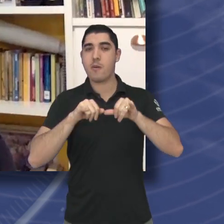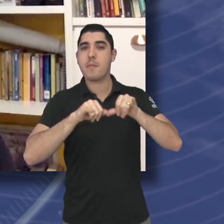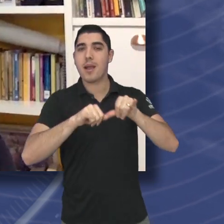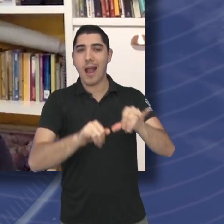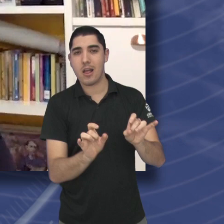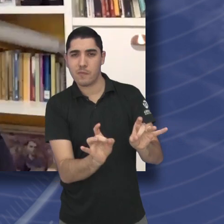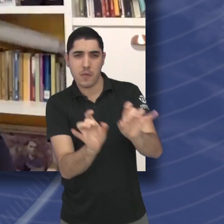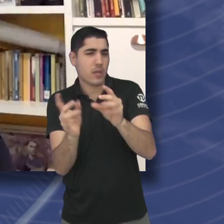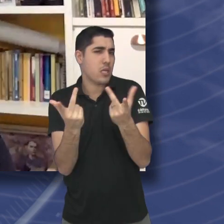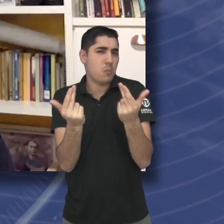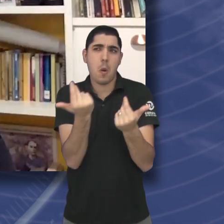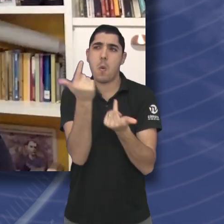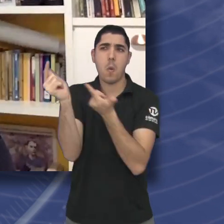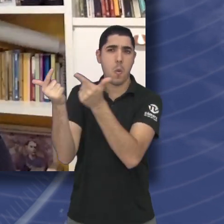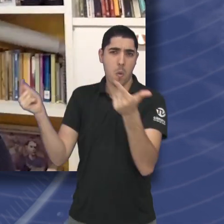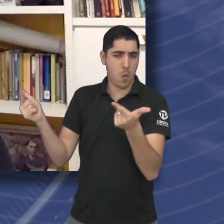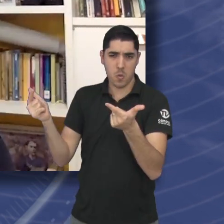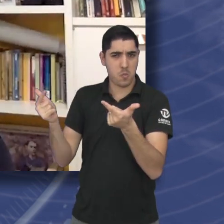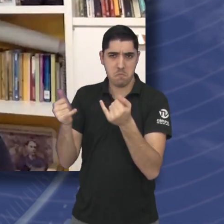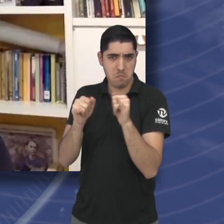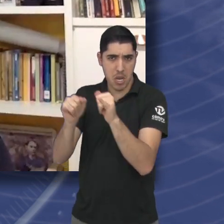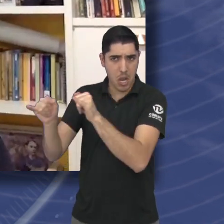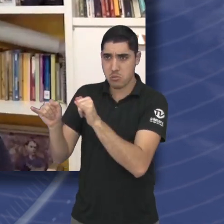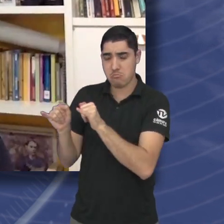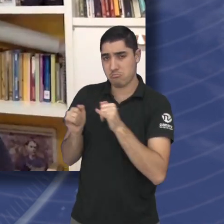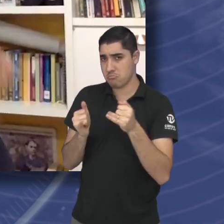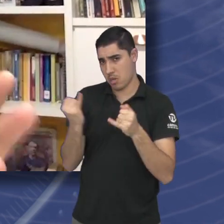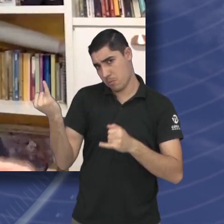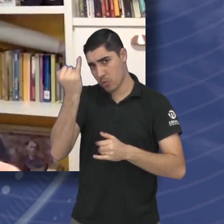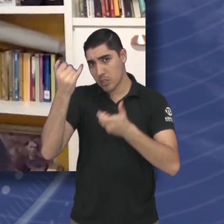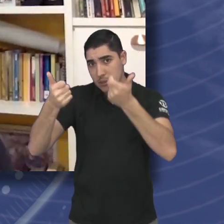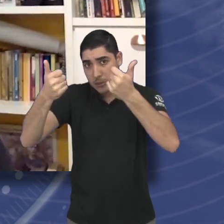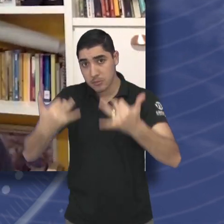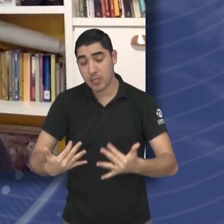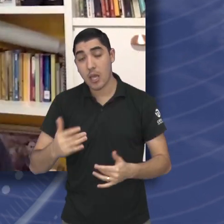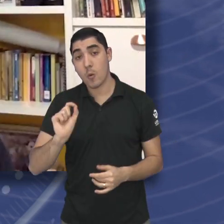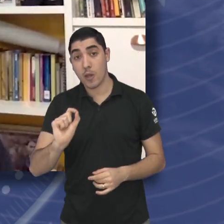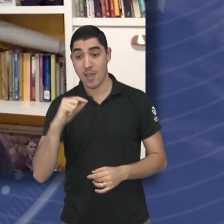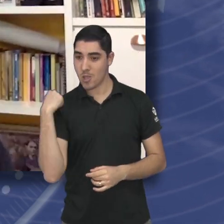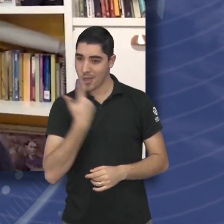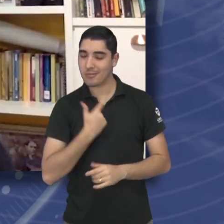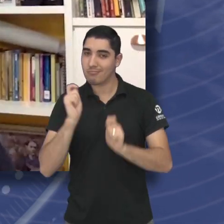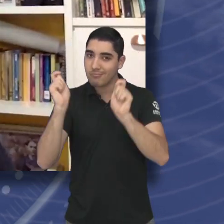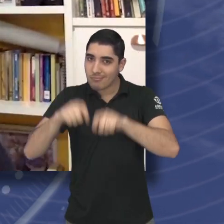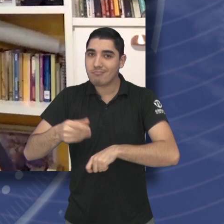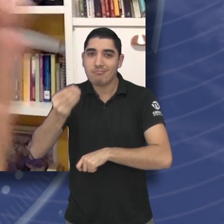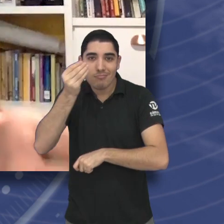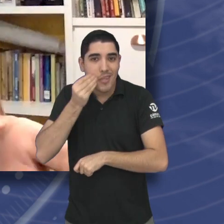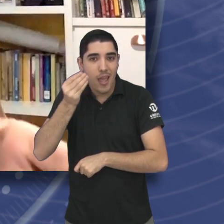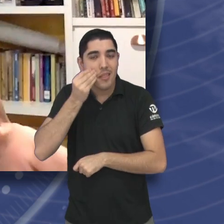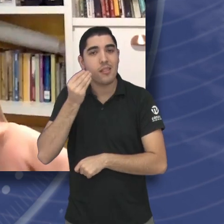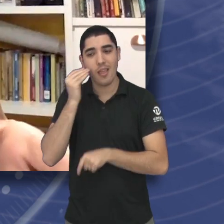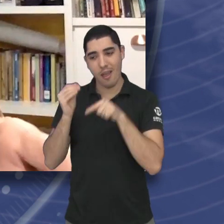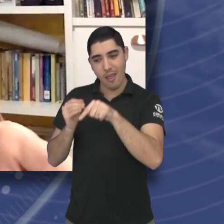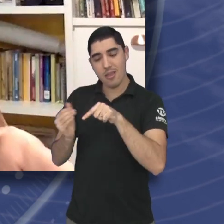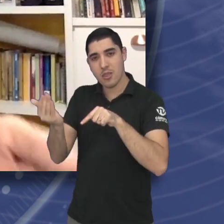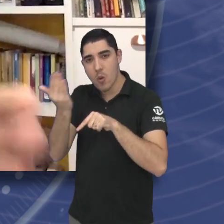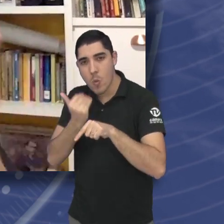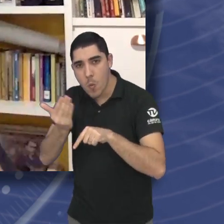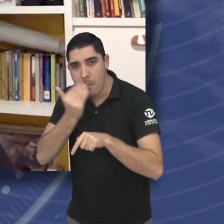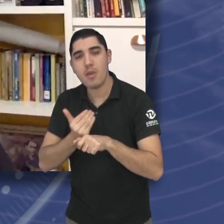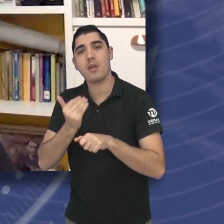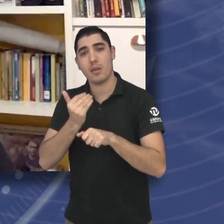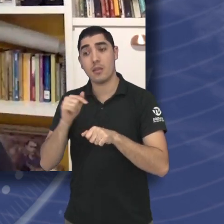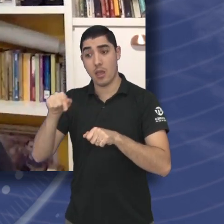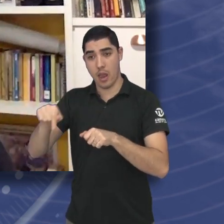como qualquer outra mercadoria, né? Isso é importante ressaltar, porque a gente também poderia caminhar para que os alimentos